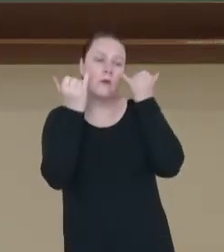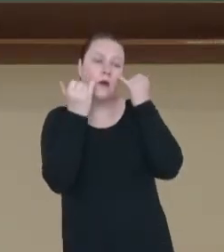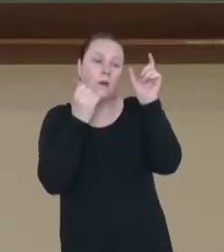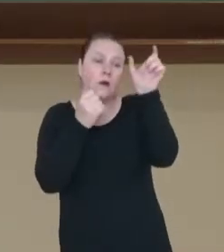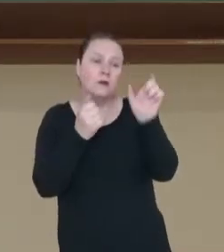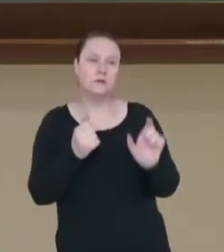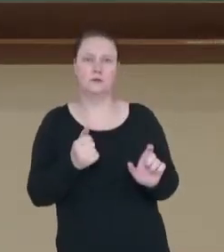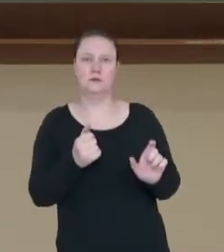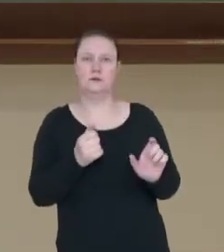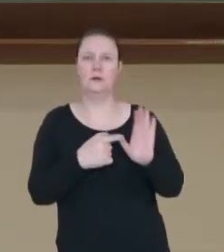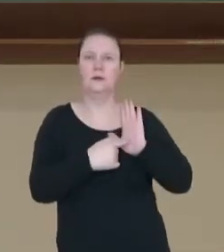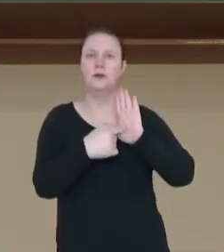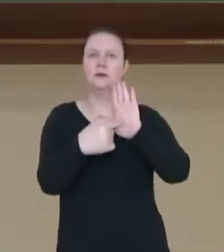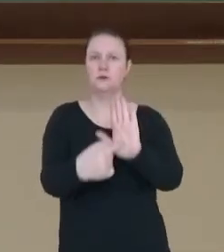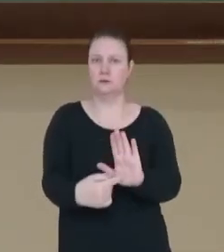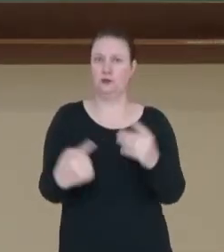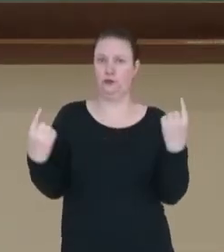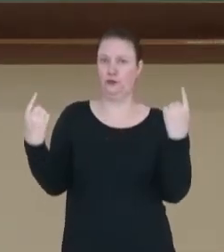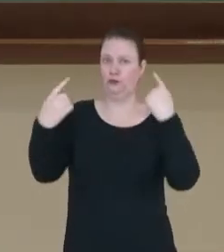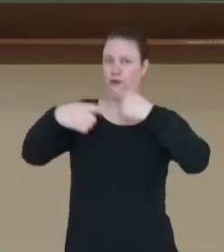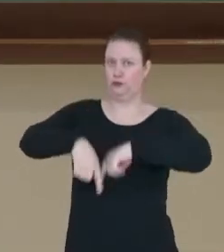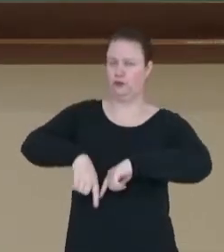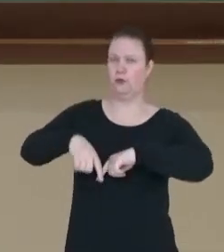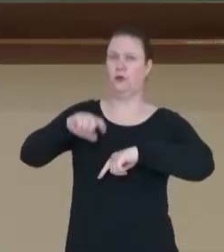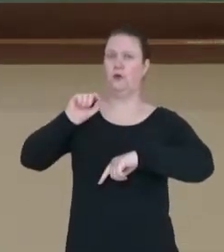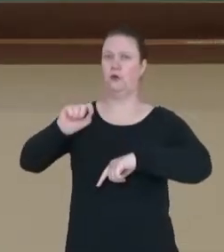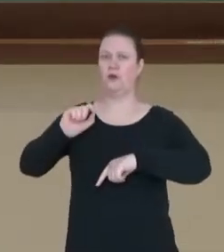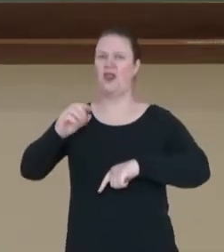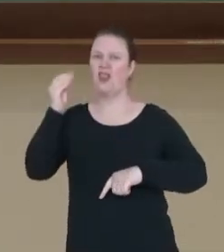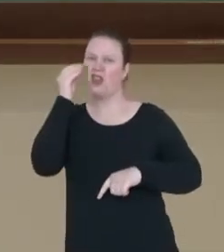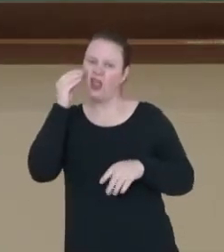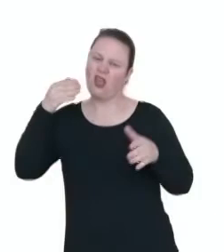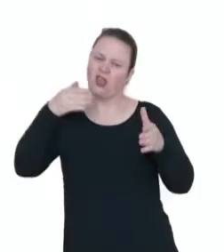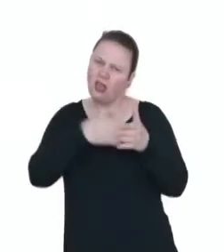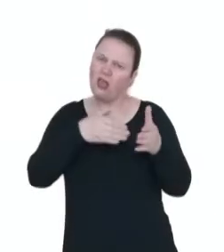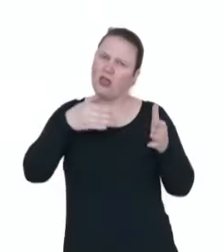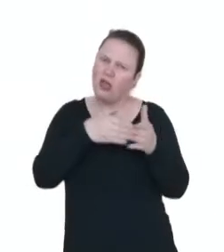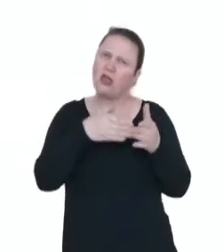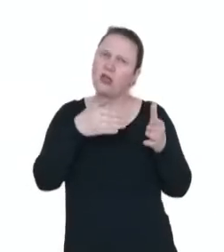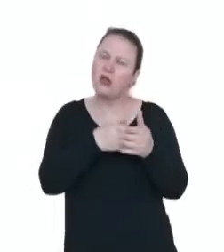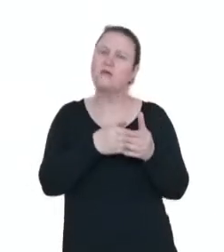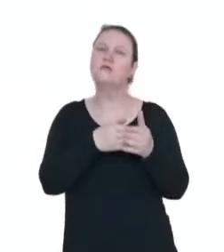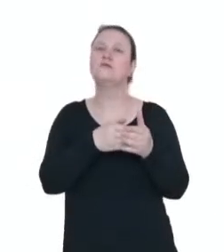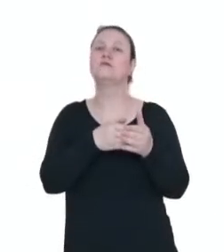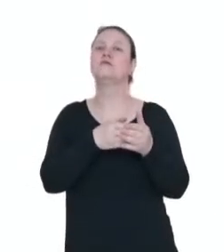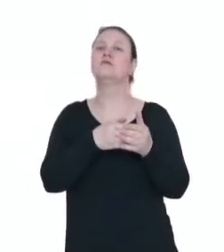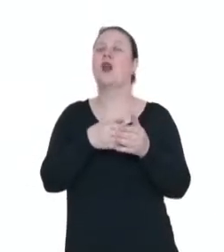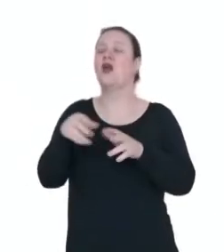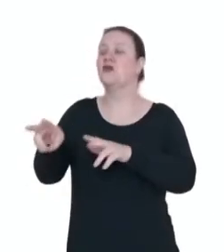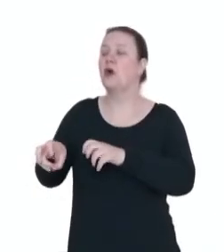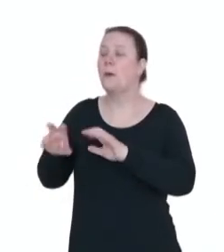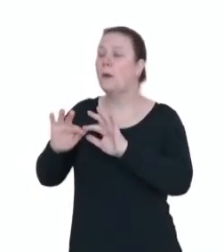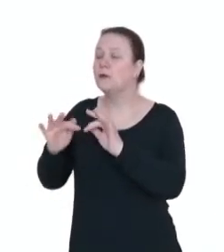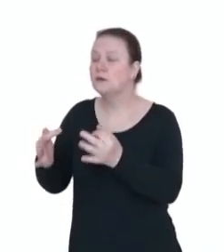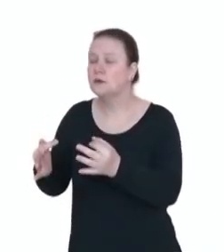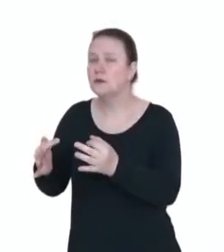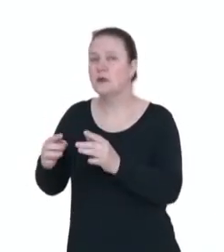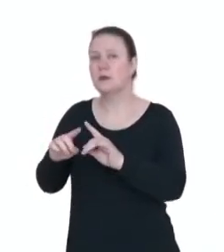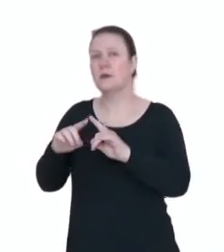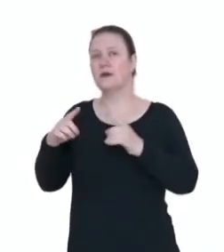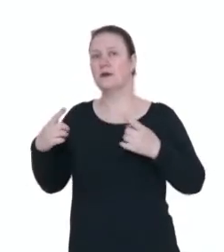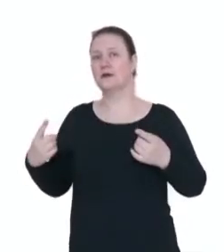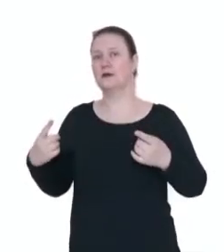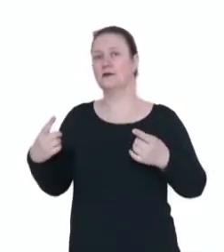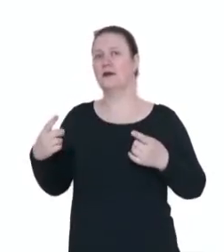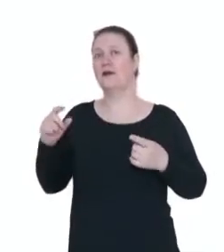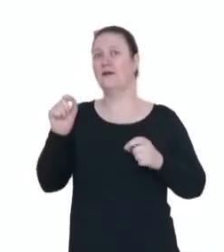quê? Que ao contrário do que tentavam lhe impingir o rótulo de Jeca Tatu do Pantanal, o que ele fazia?